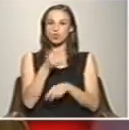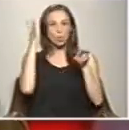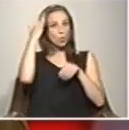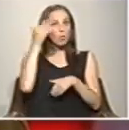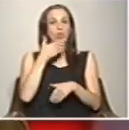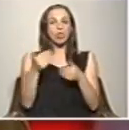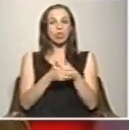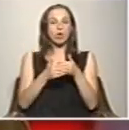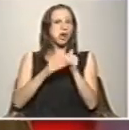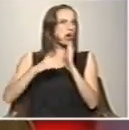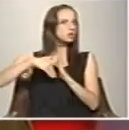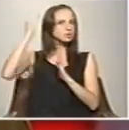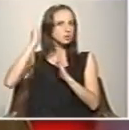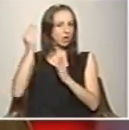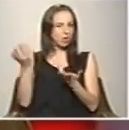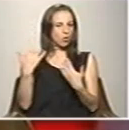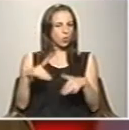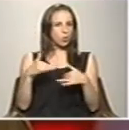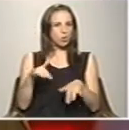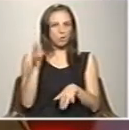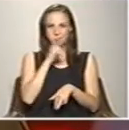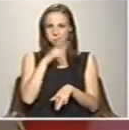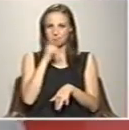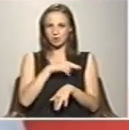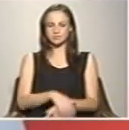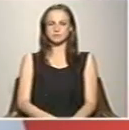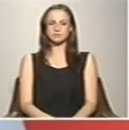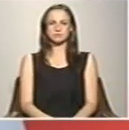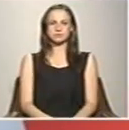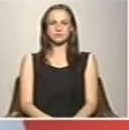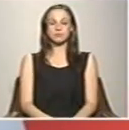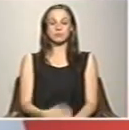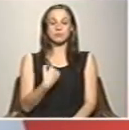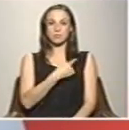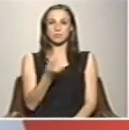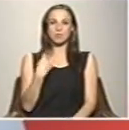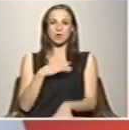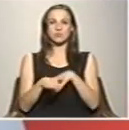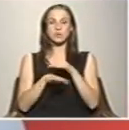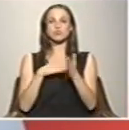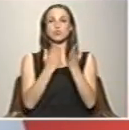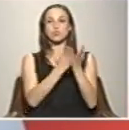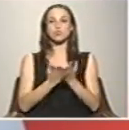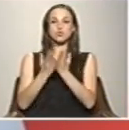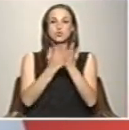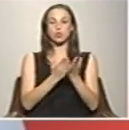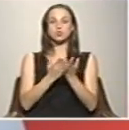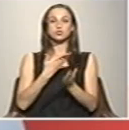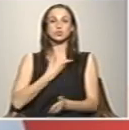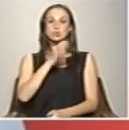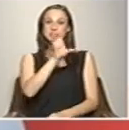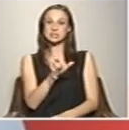acima do nível nacional. Eu devo dizer que fizemos um estudo no distrito de Bragança e